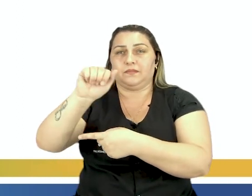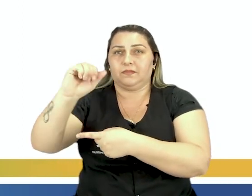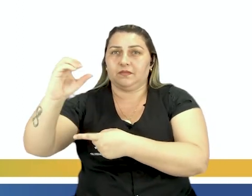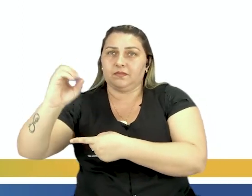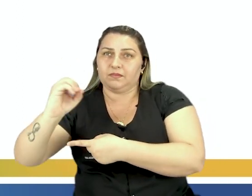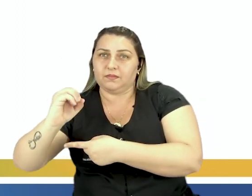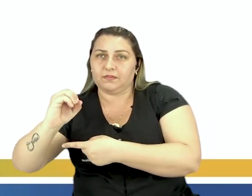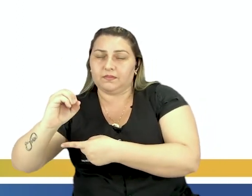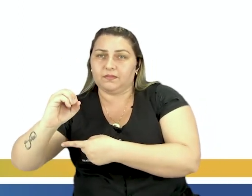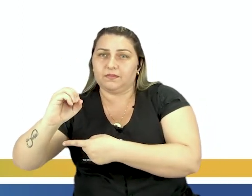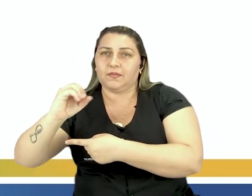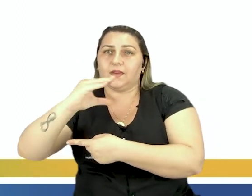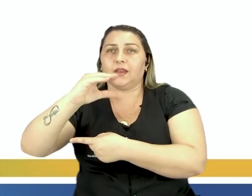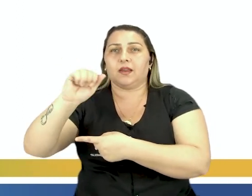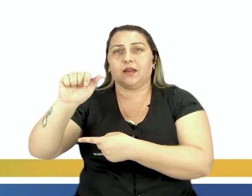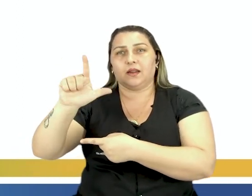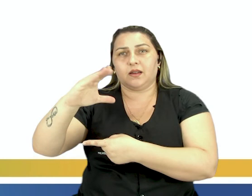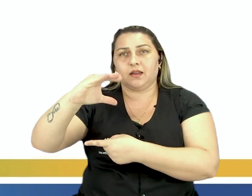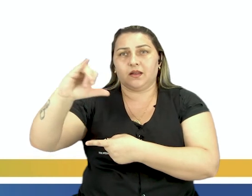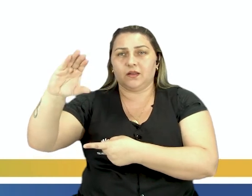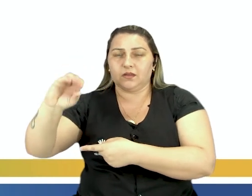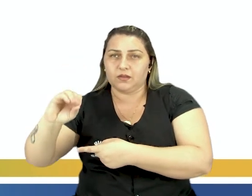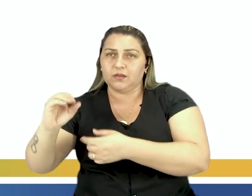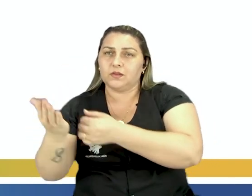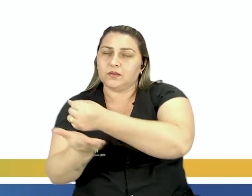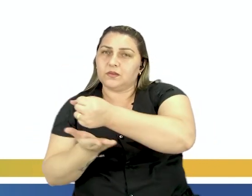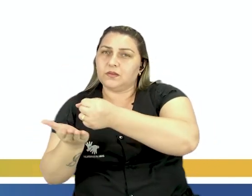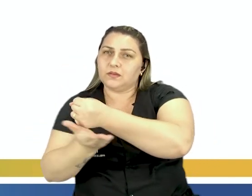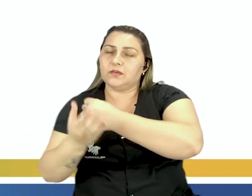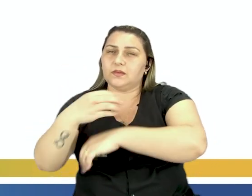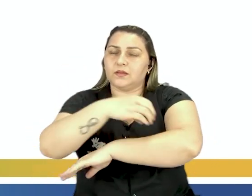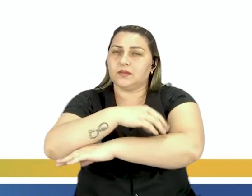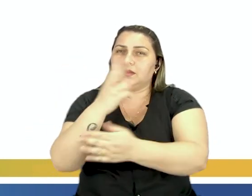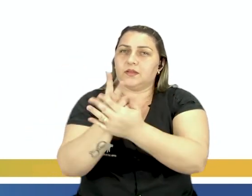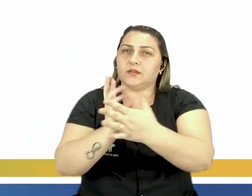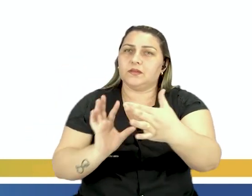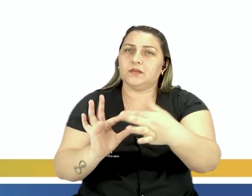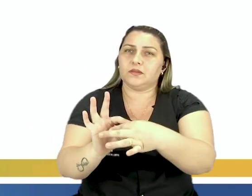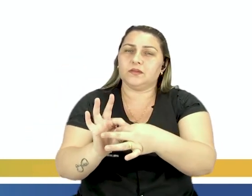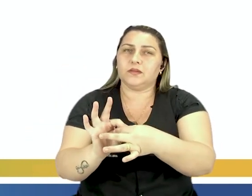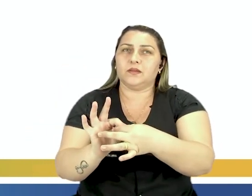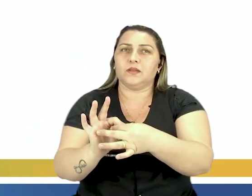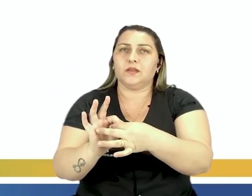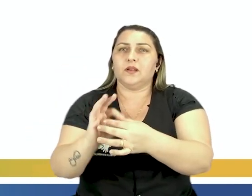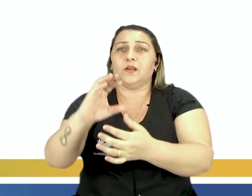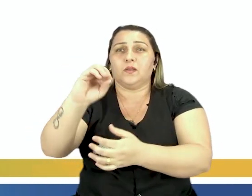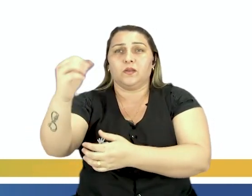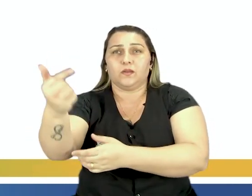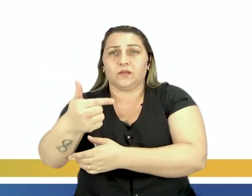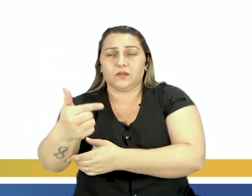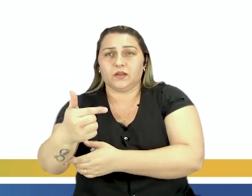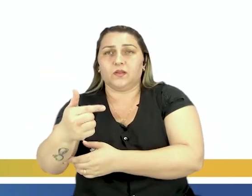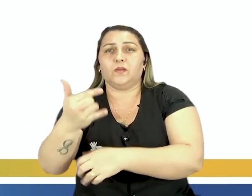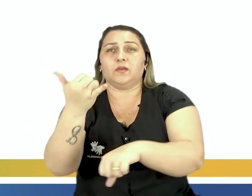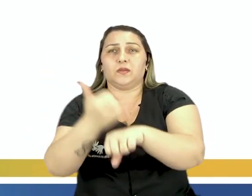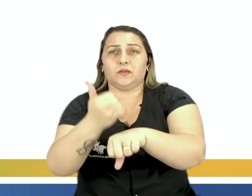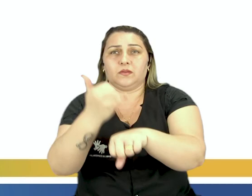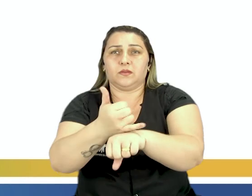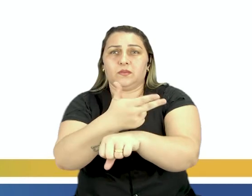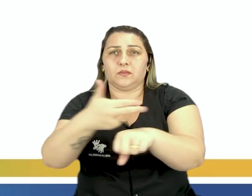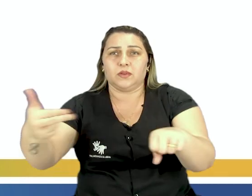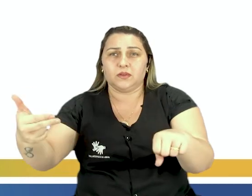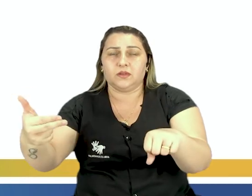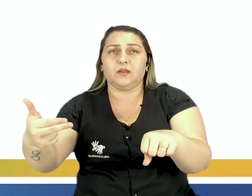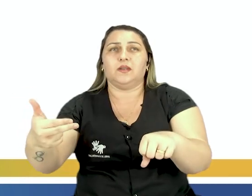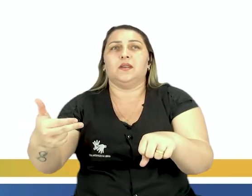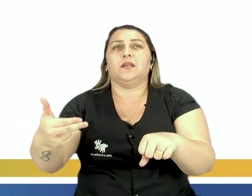de cálcio. Então, o óxido básico, ele vai estar sempre ligado o oxigênio com os metais. Então, aqui na